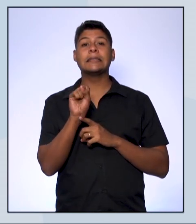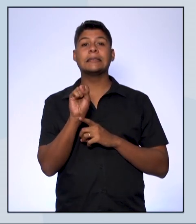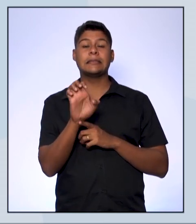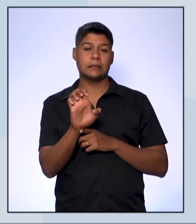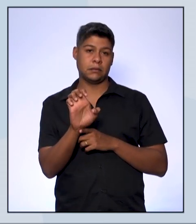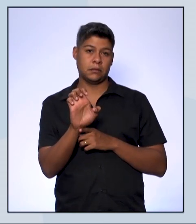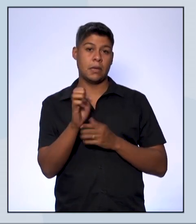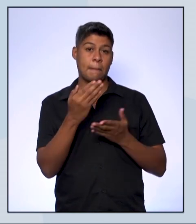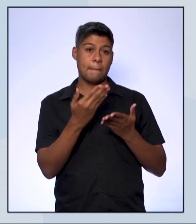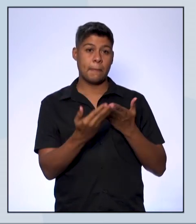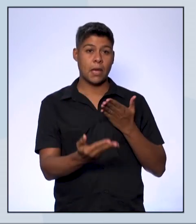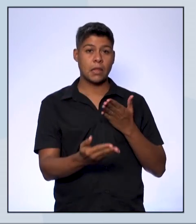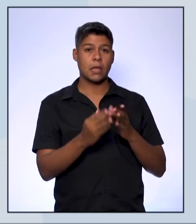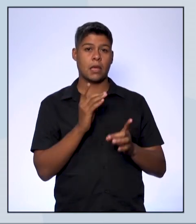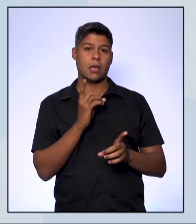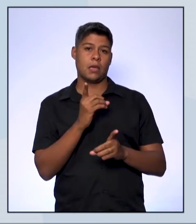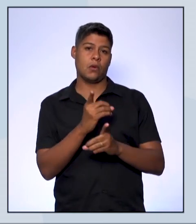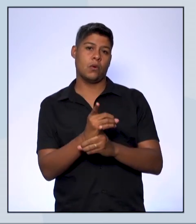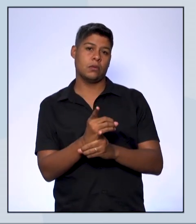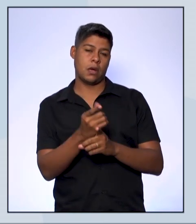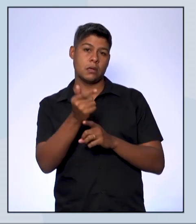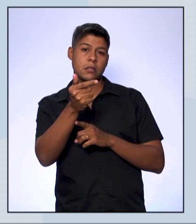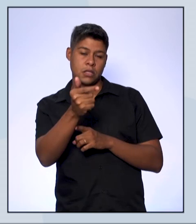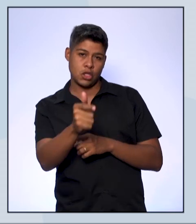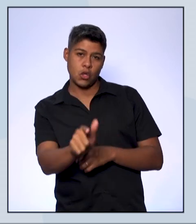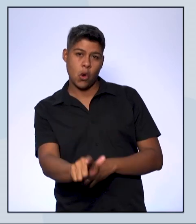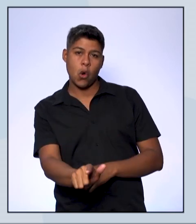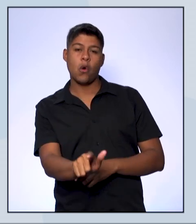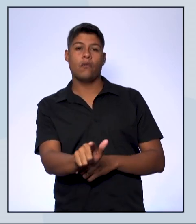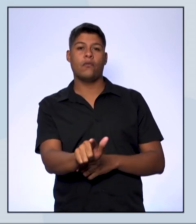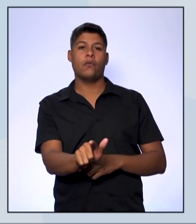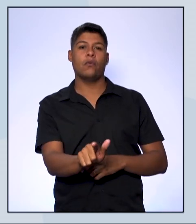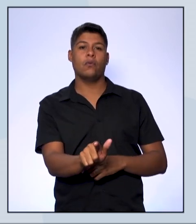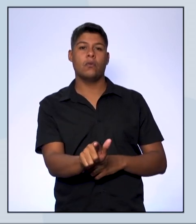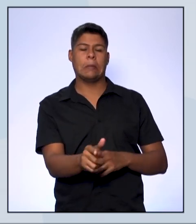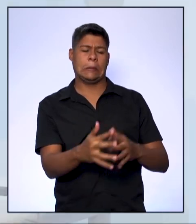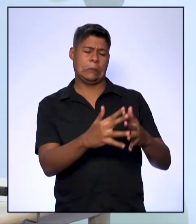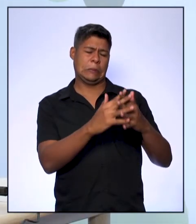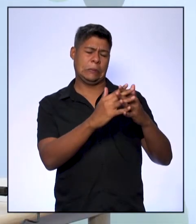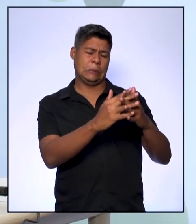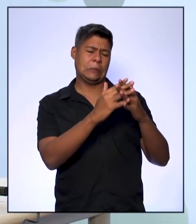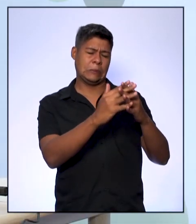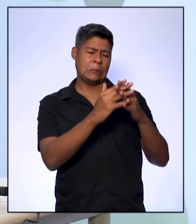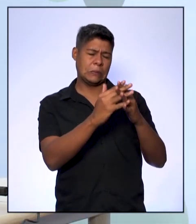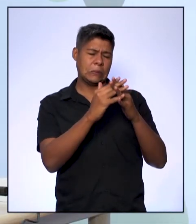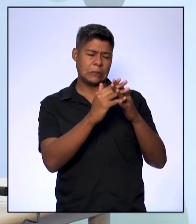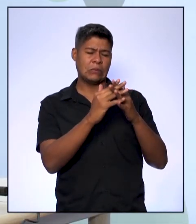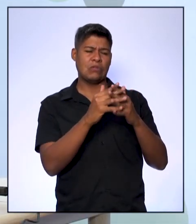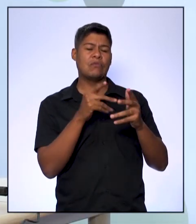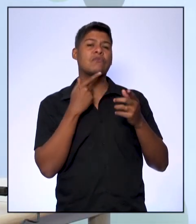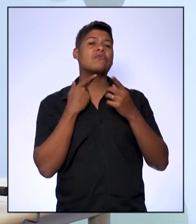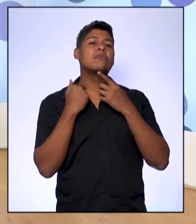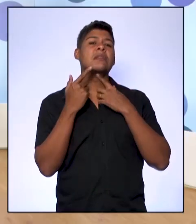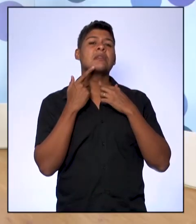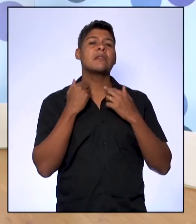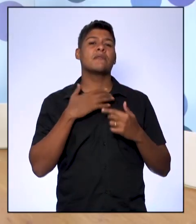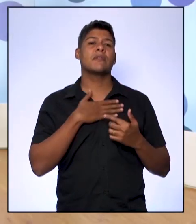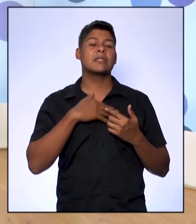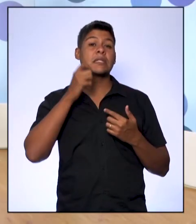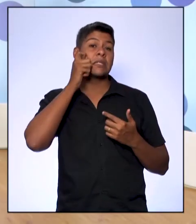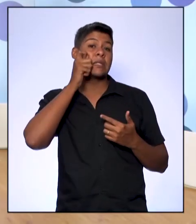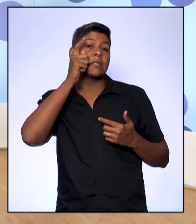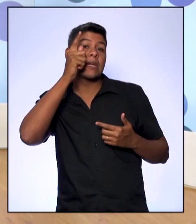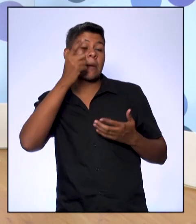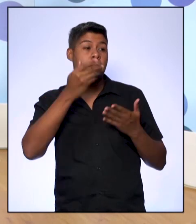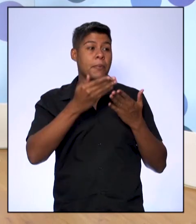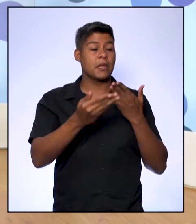oposição perder e encontrar de novo essa briga interna do eu em busca da felicidade as ideias opostas a